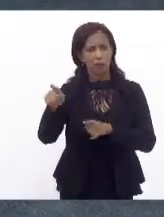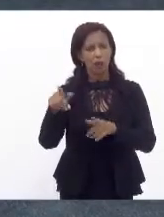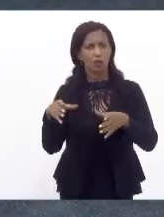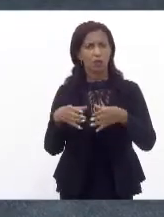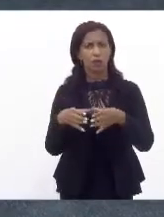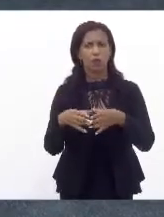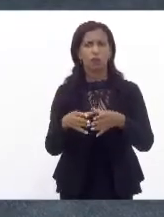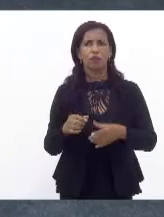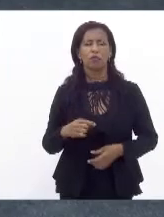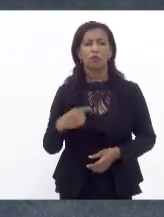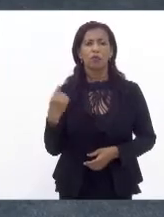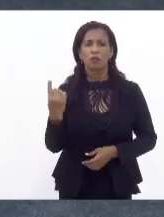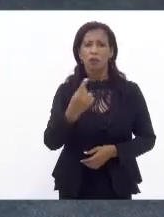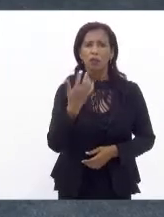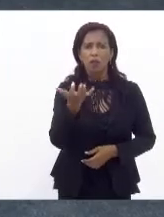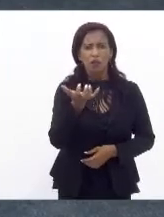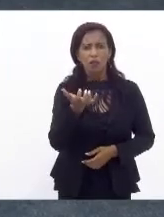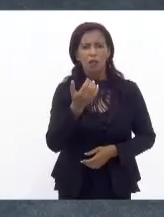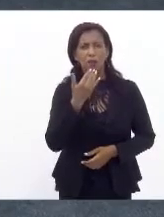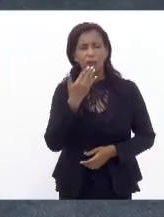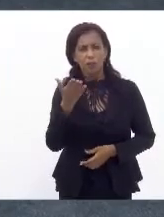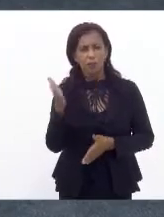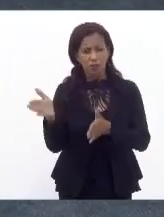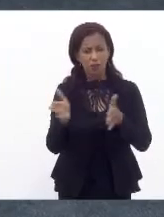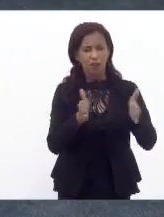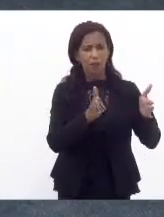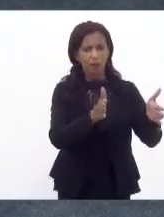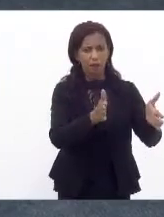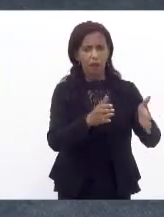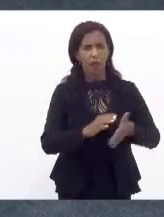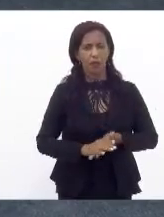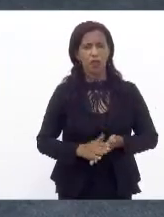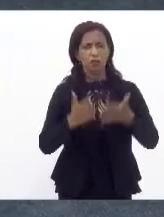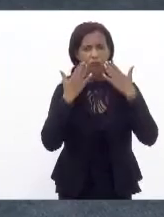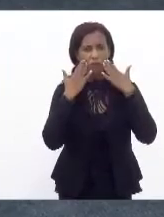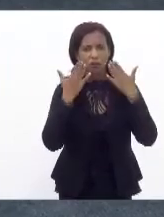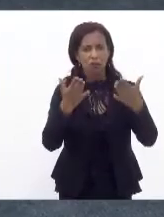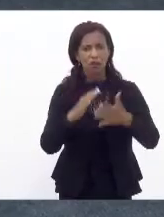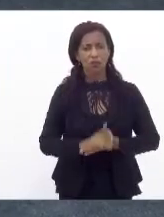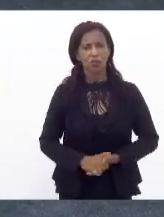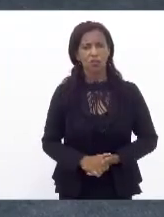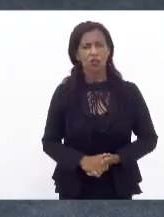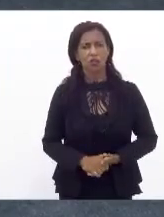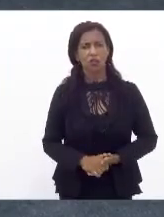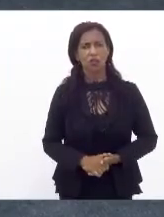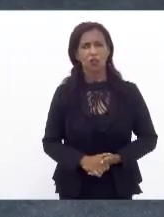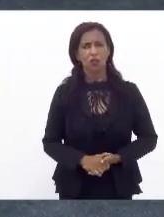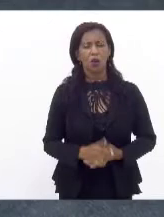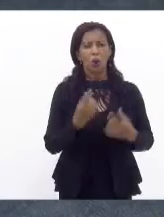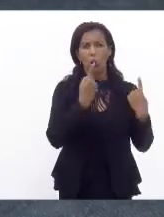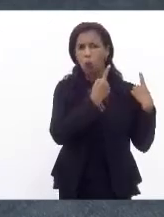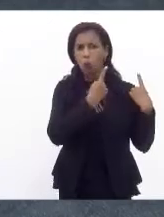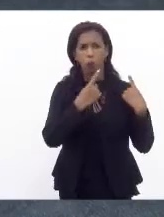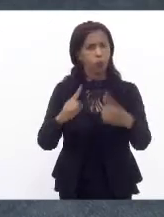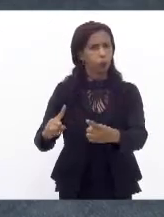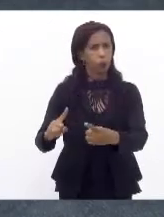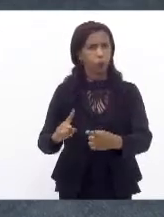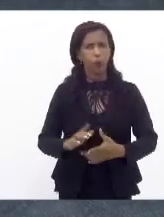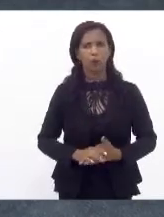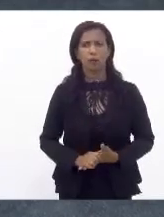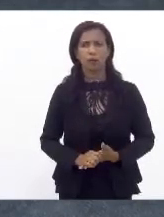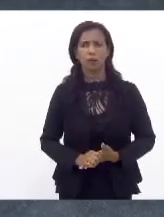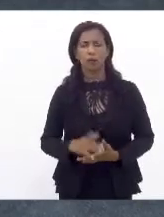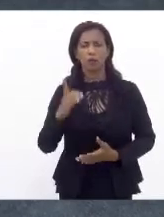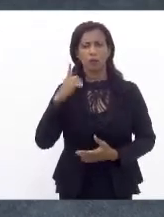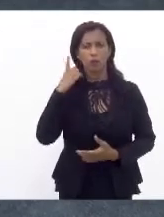comissão, a gente quer, pediu essa parte aqui para a gente se manifestar veementemente contra, né,